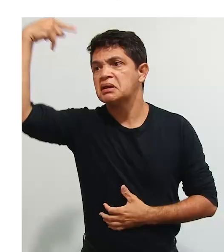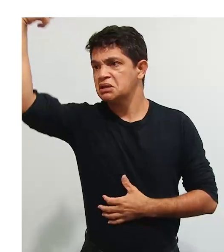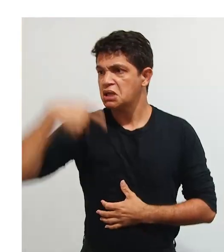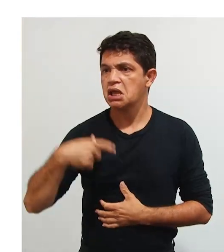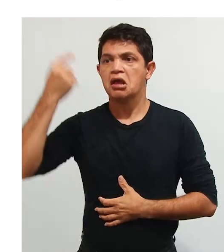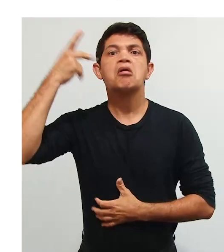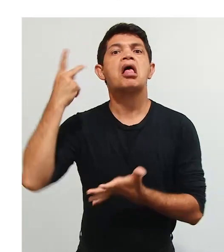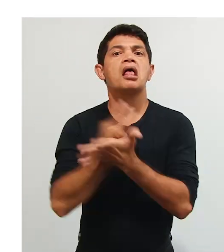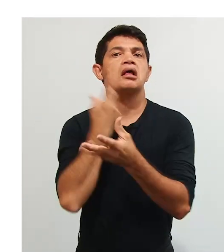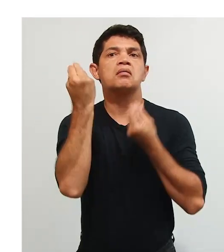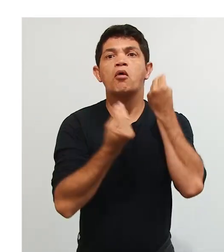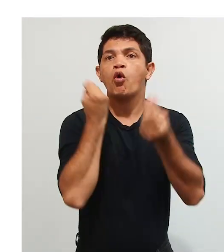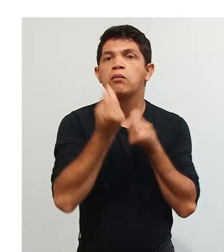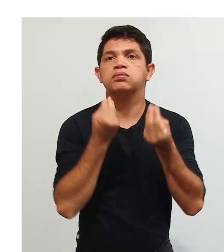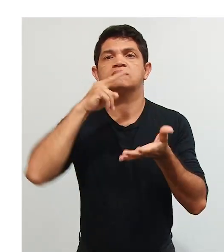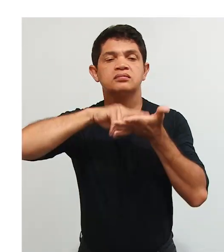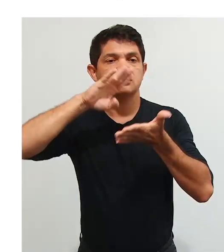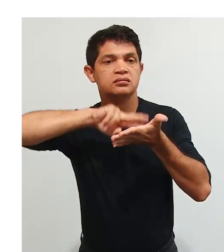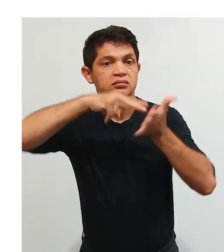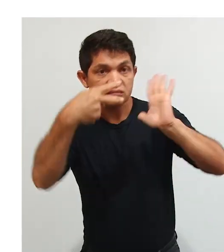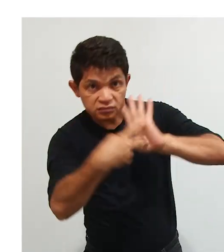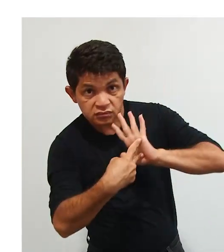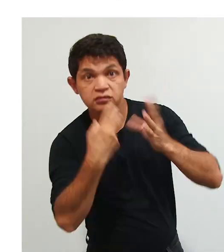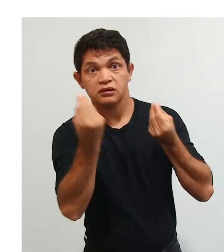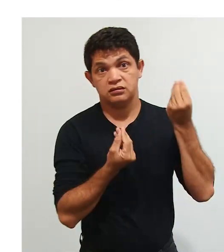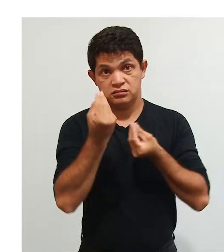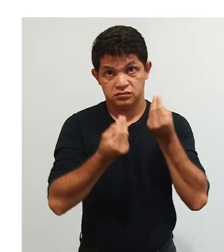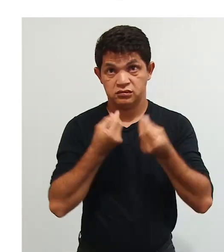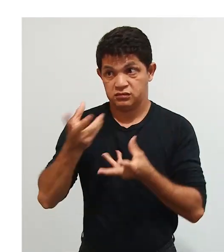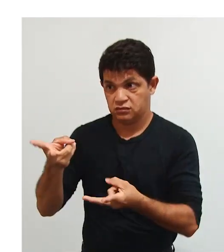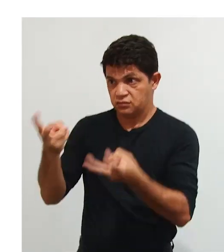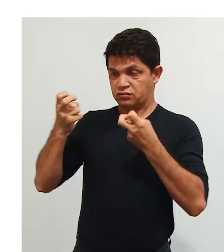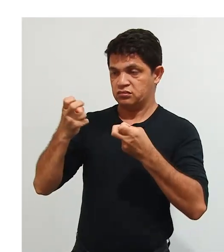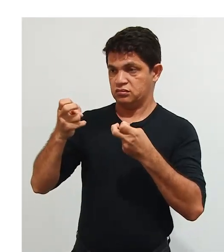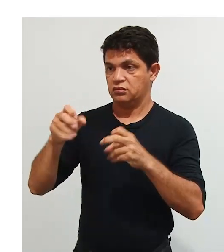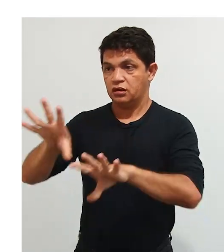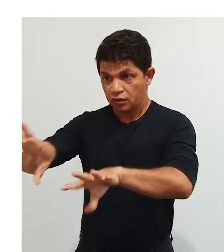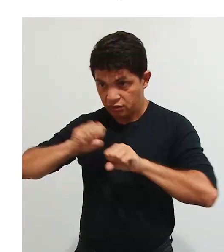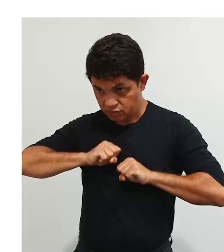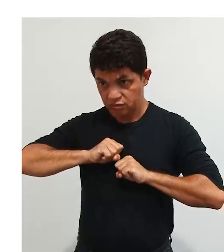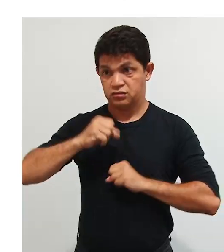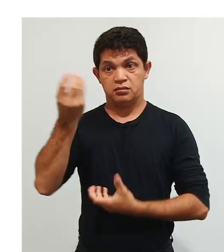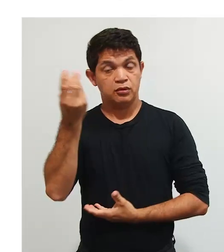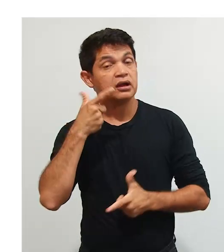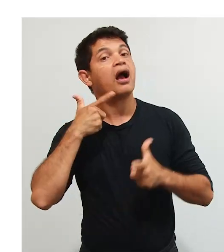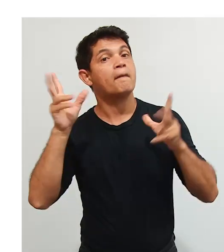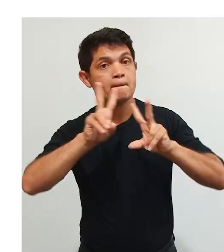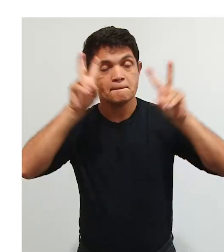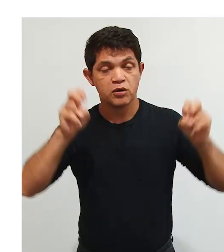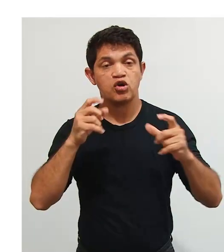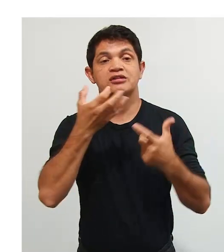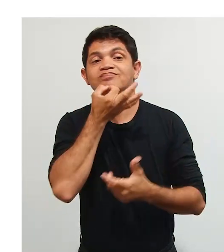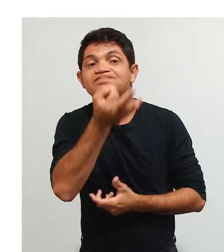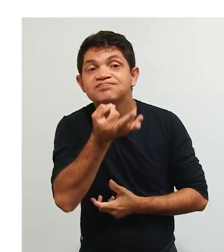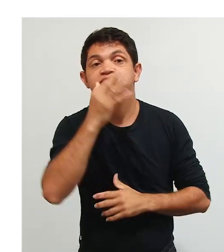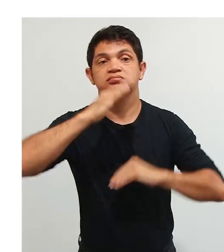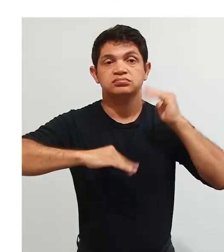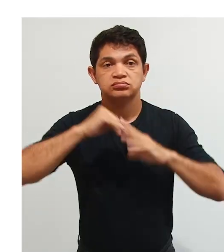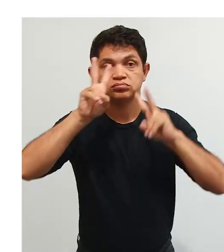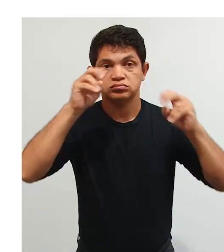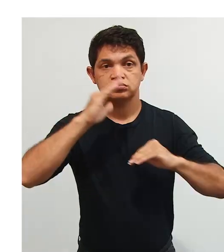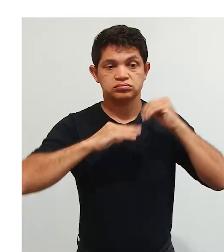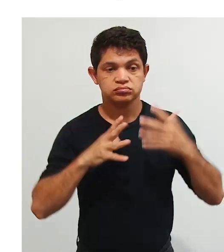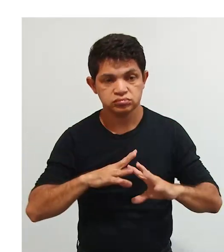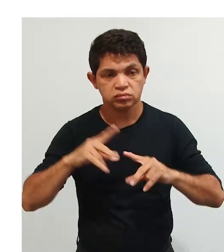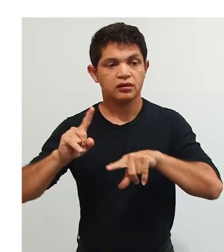não reagiria da mesma forma do que quando eu acredito nesse pensamento sem questioná-lo. E aqui eu trouxe